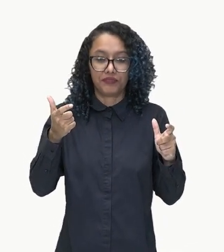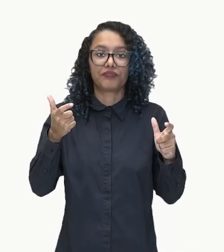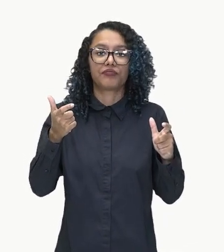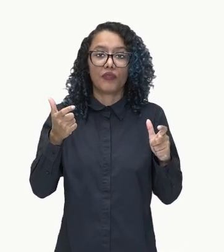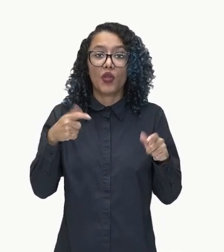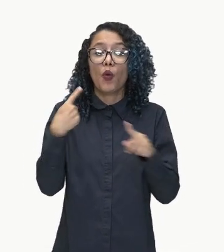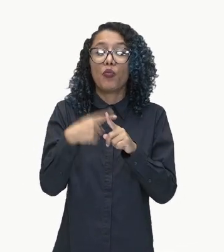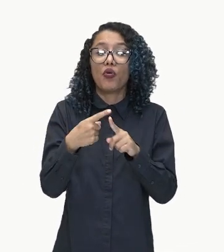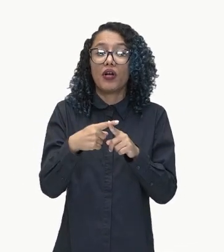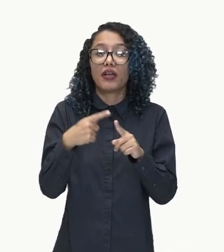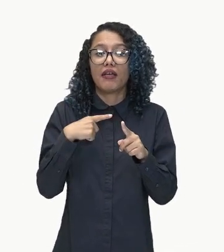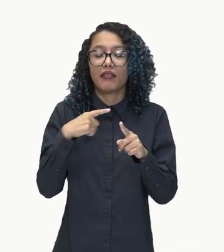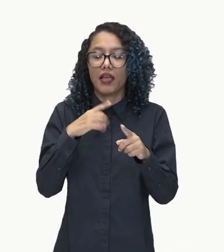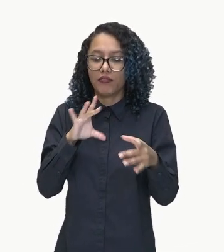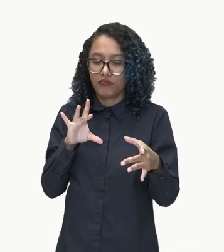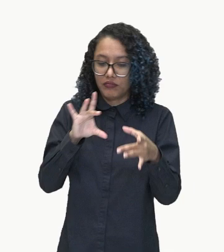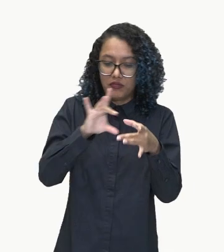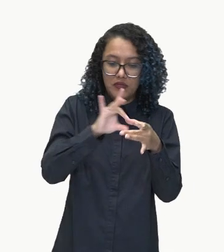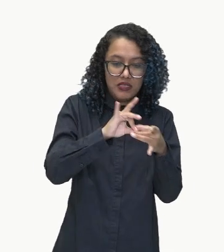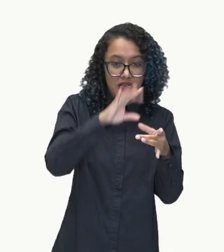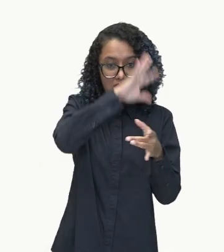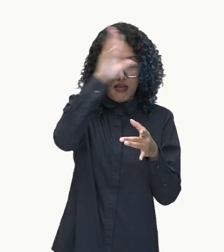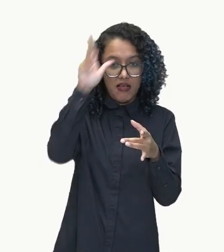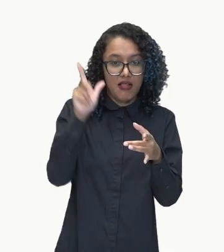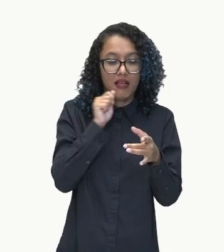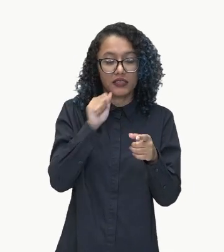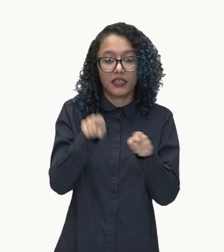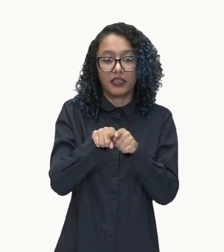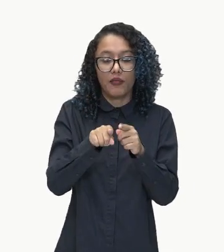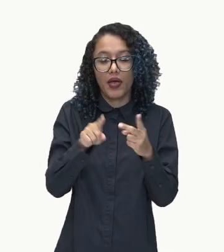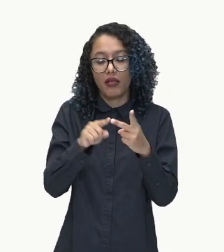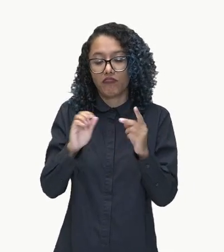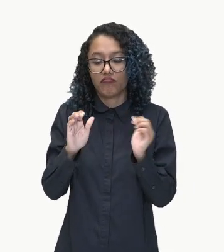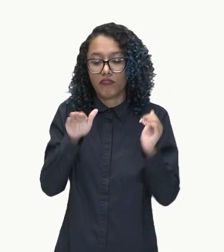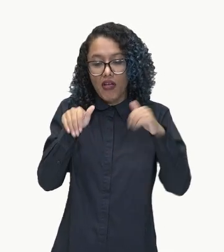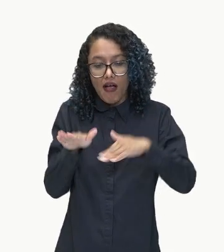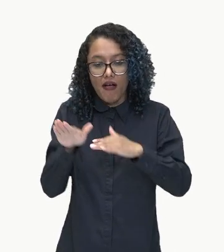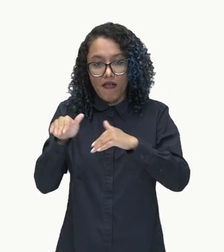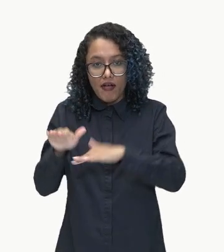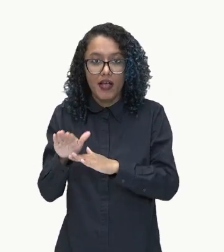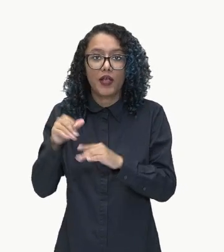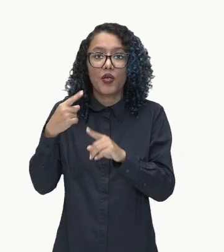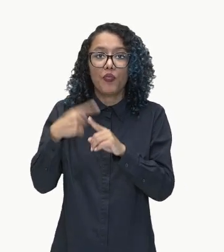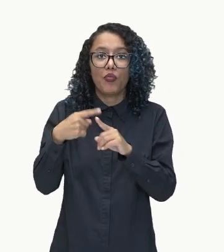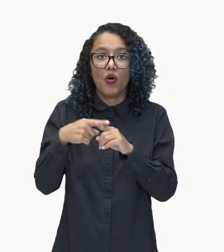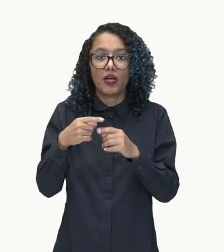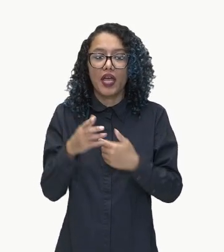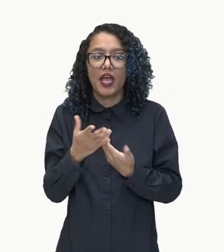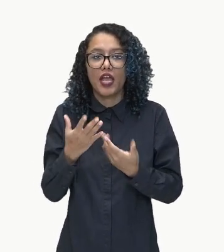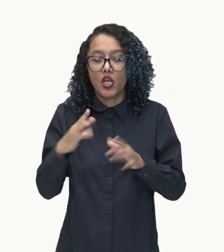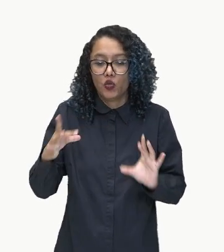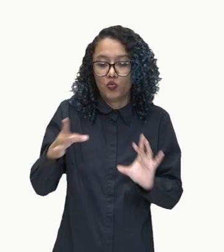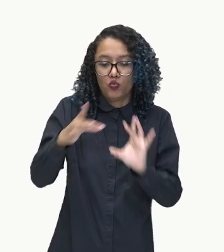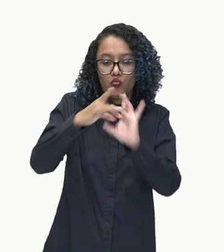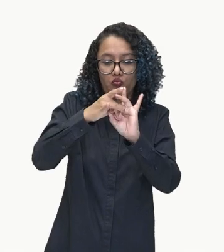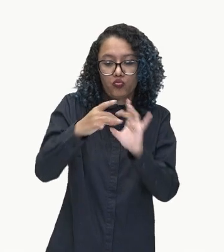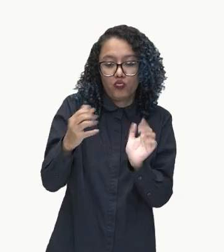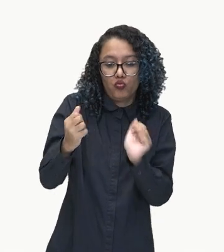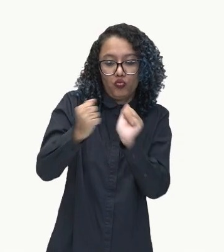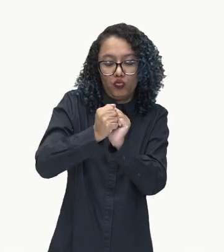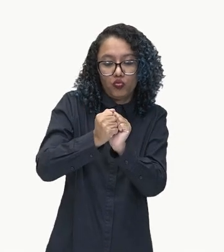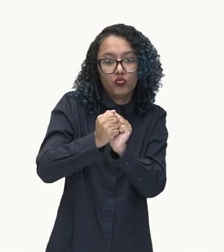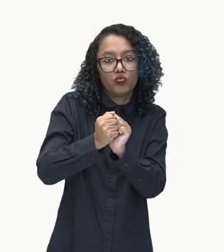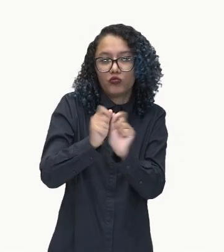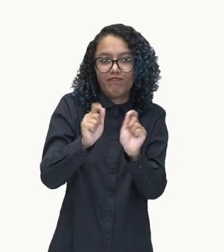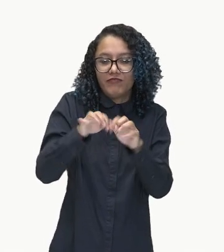Alasca e do Havaí, tá? Que são áreas ali que não vai estar aí tendo a formação contínua, né, dessa extensão